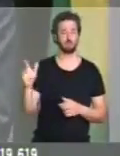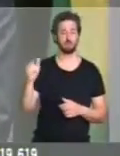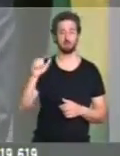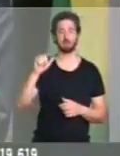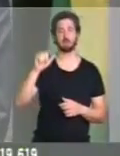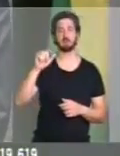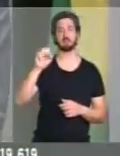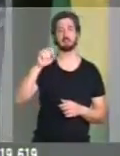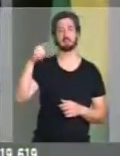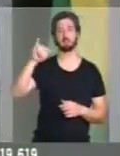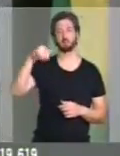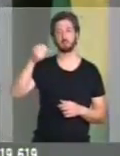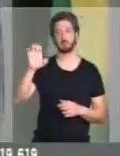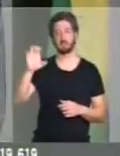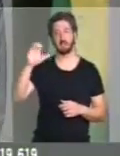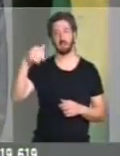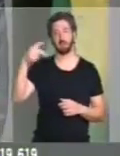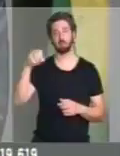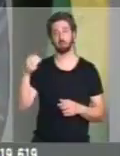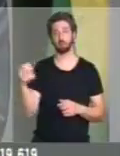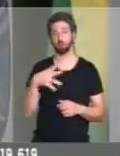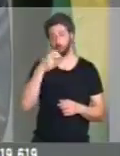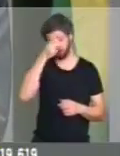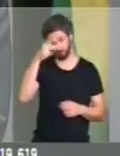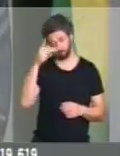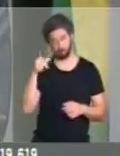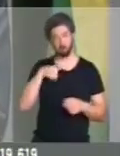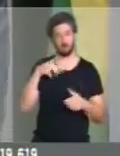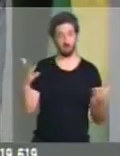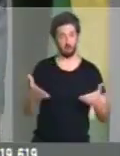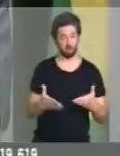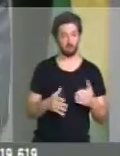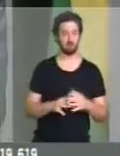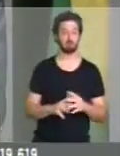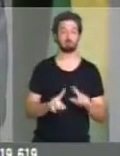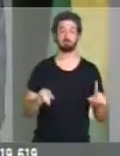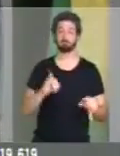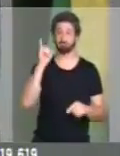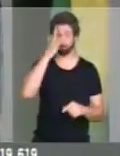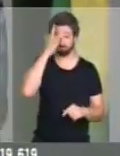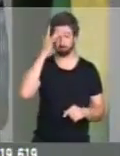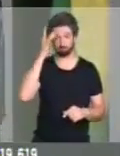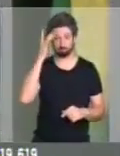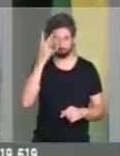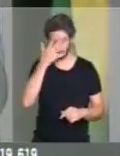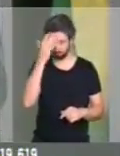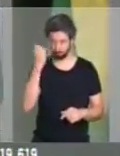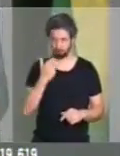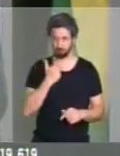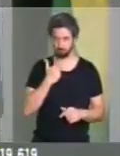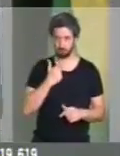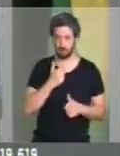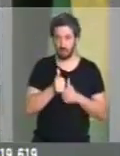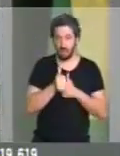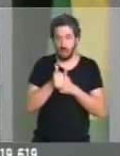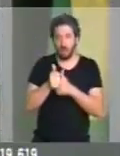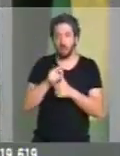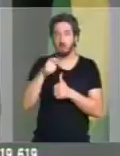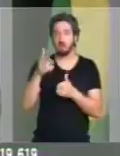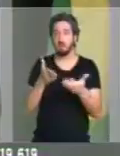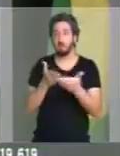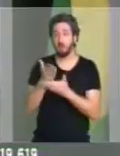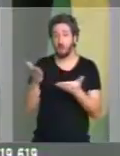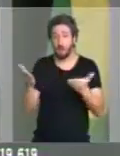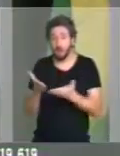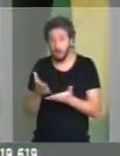São José dos Campos também, um nome novo que vem renovar a política. Agora, é importante que os eleitores não se esqueçam de acompanhar aqueles que foram